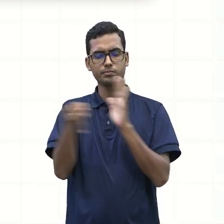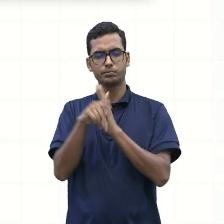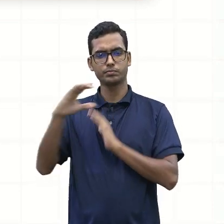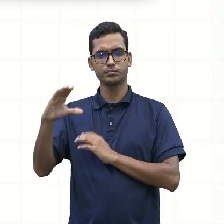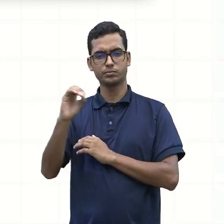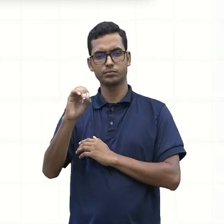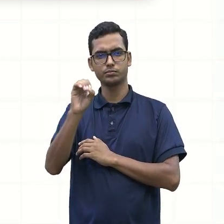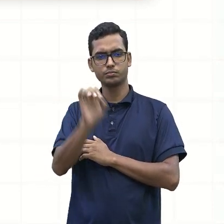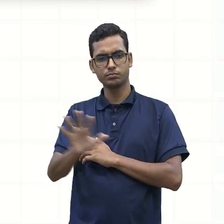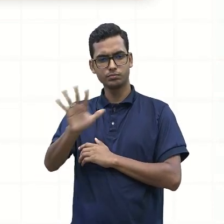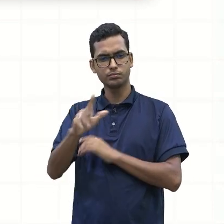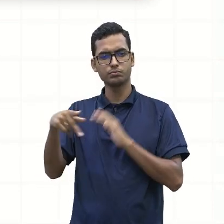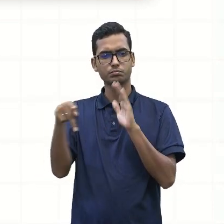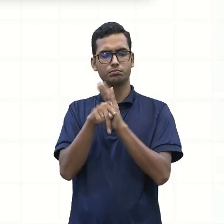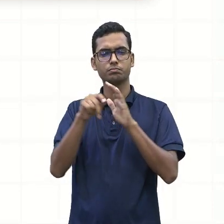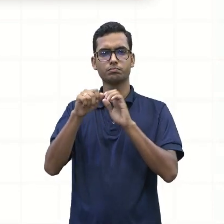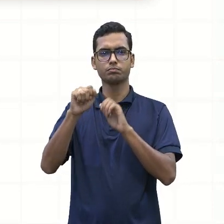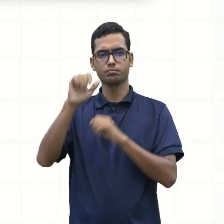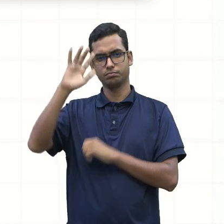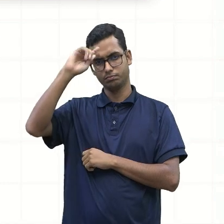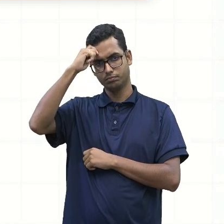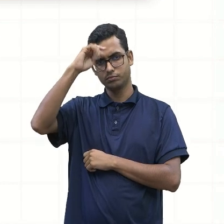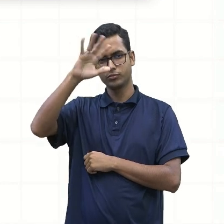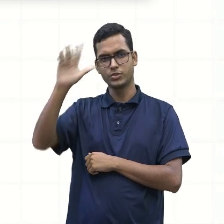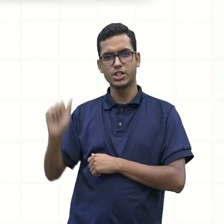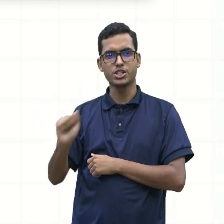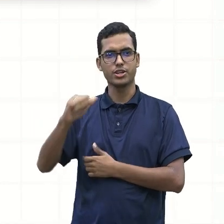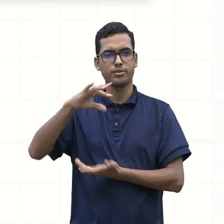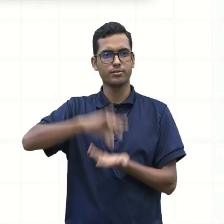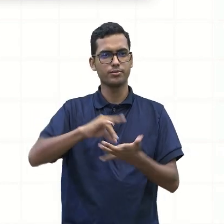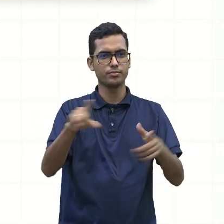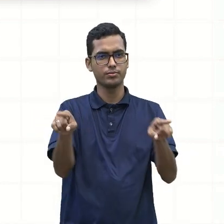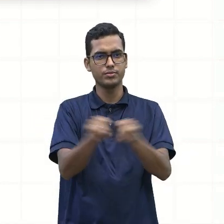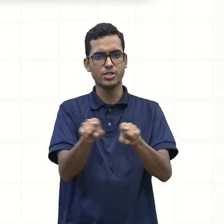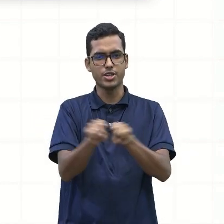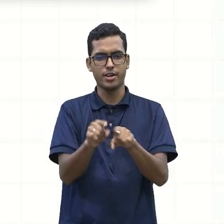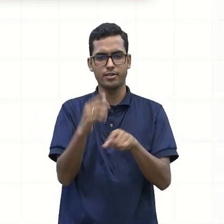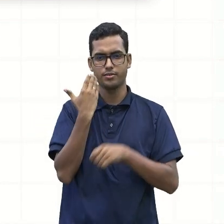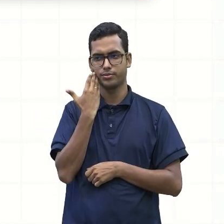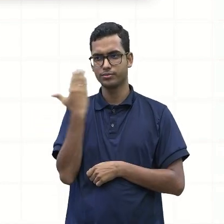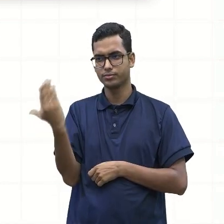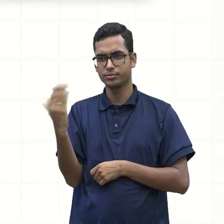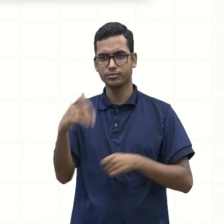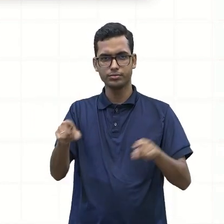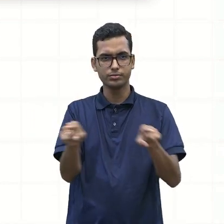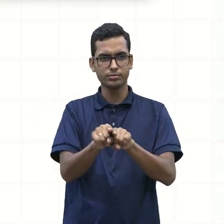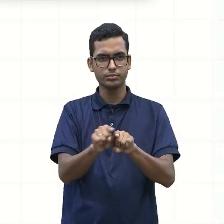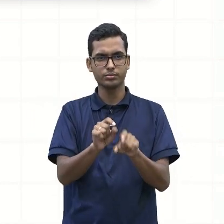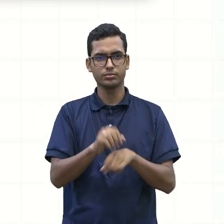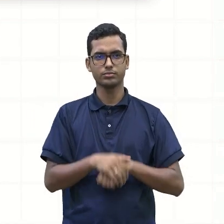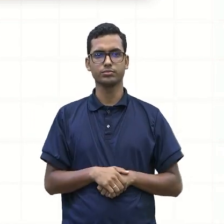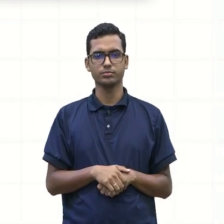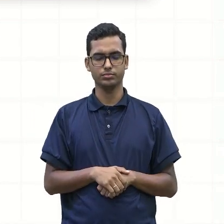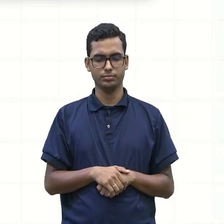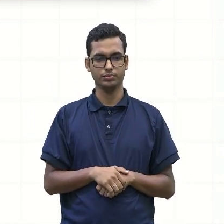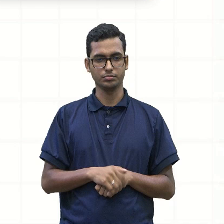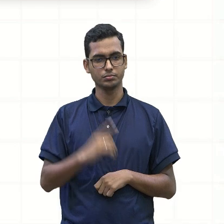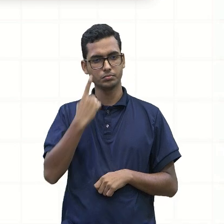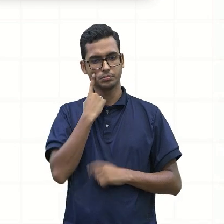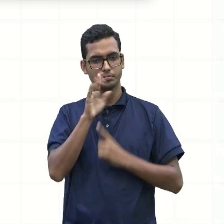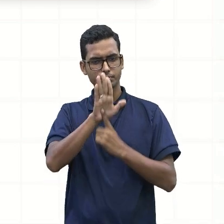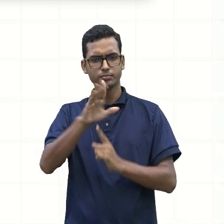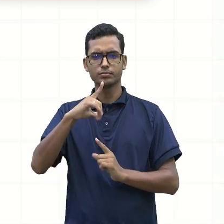esse ritual, os homens eles faziam danças sensuais, fazendo ali